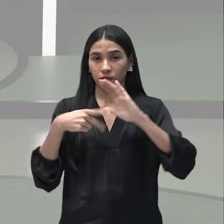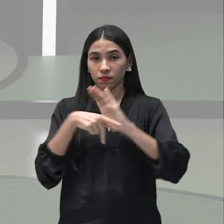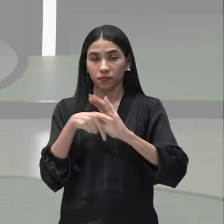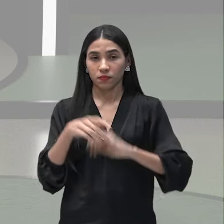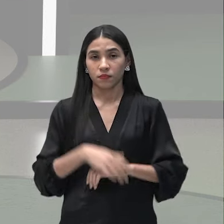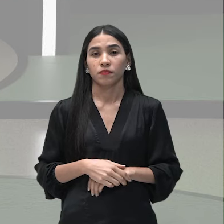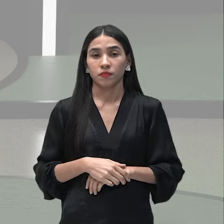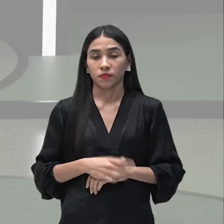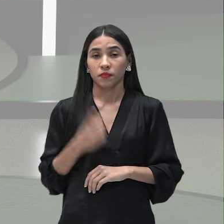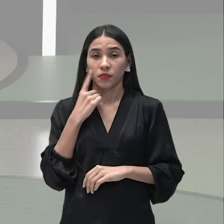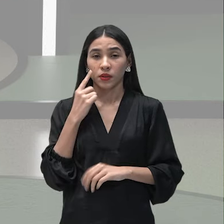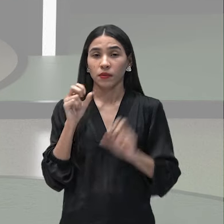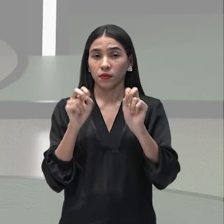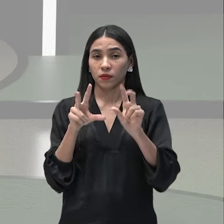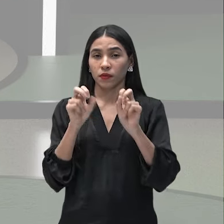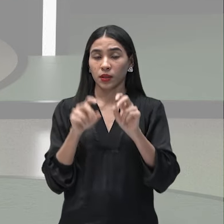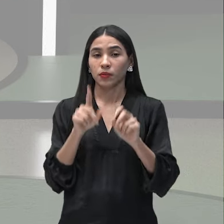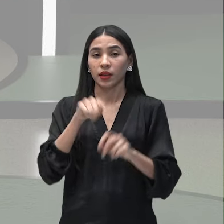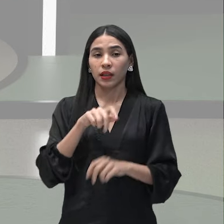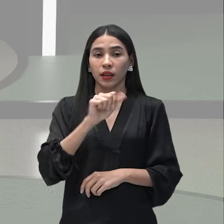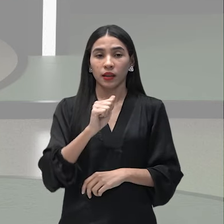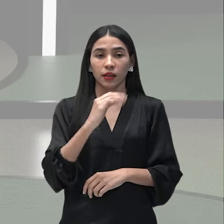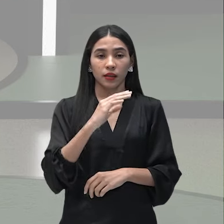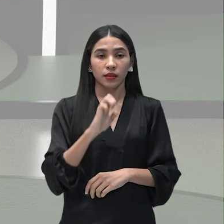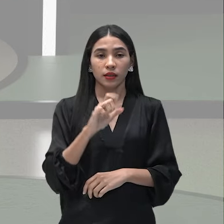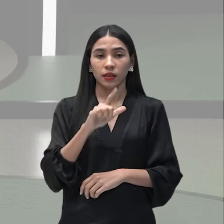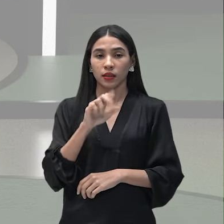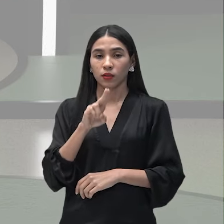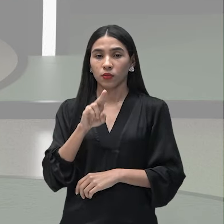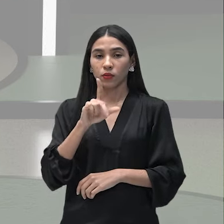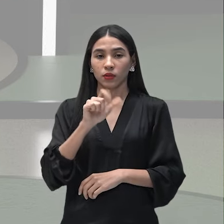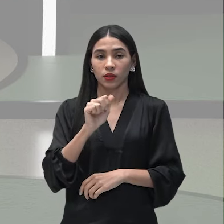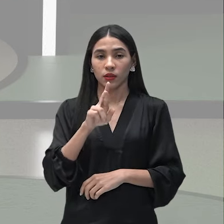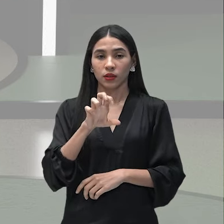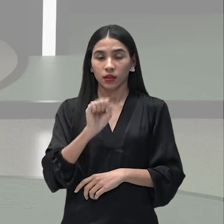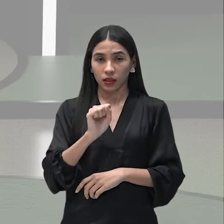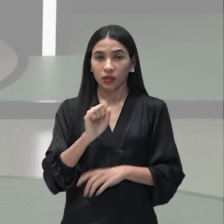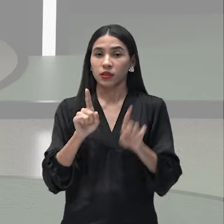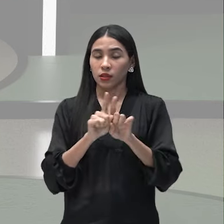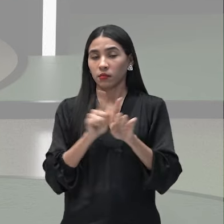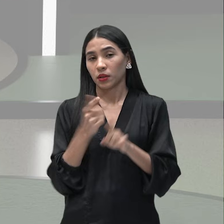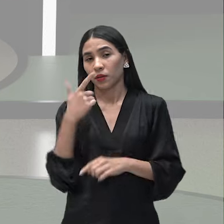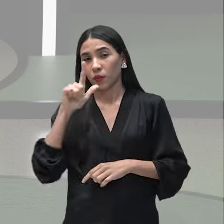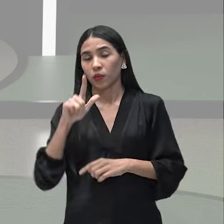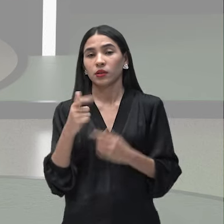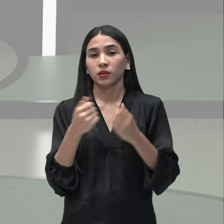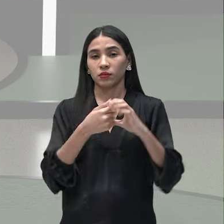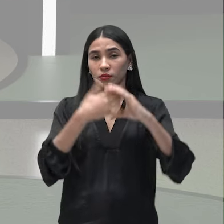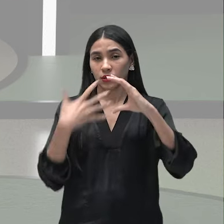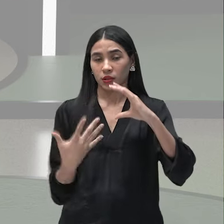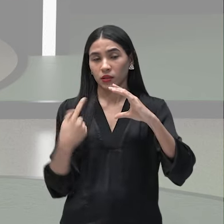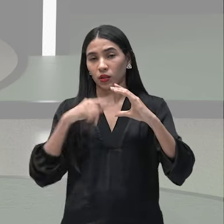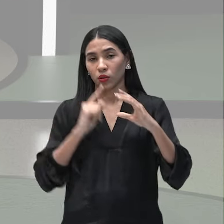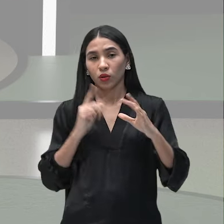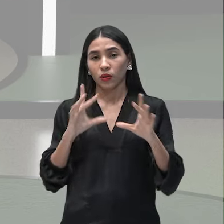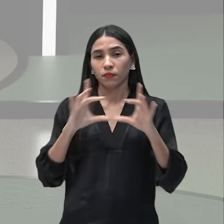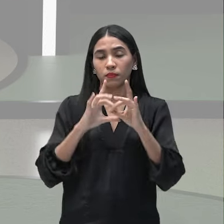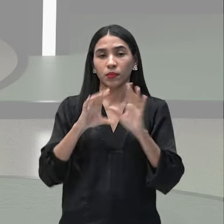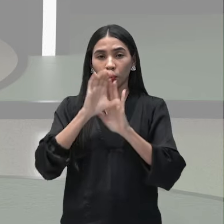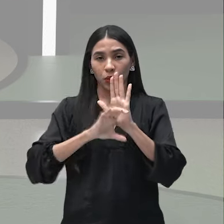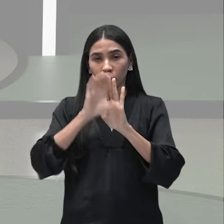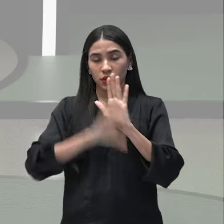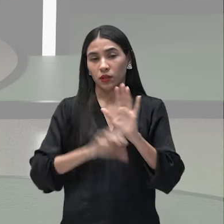observa que os vírus são acelulares. Vamos observar também outras características que a gente define ali, que